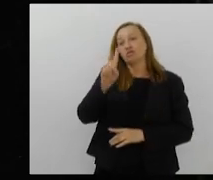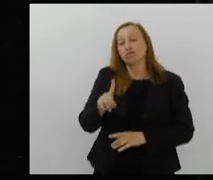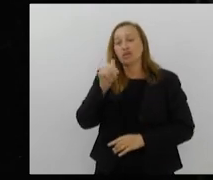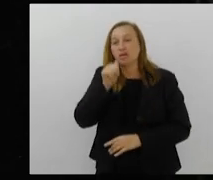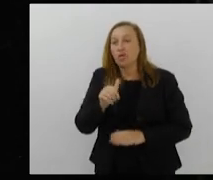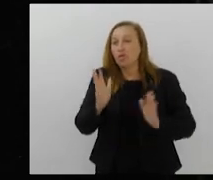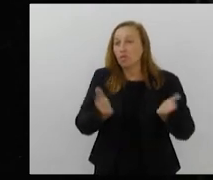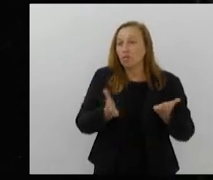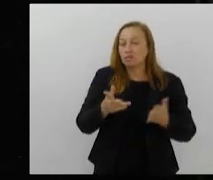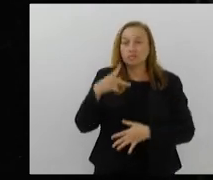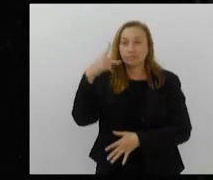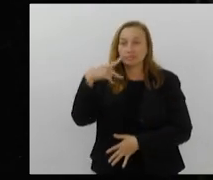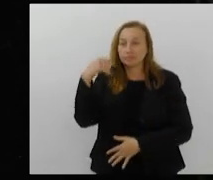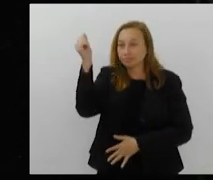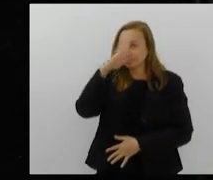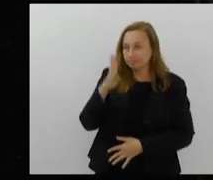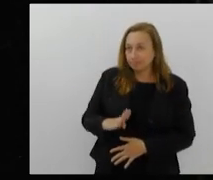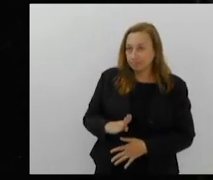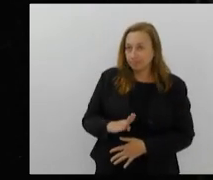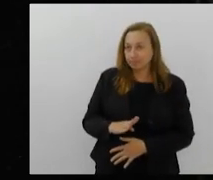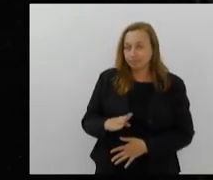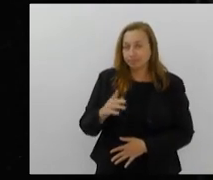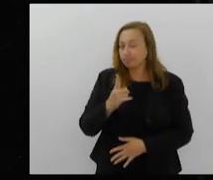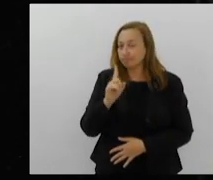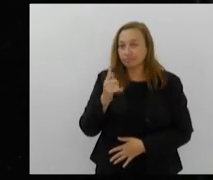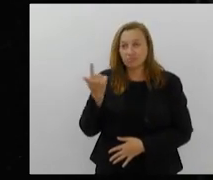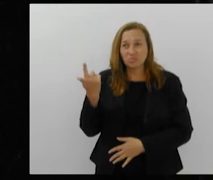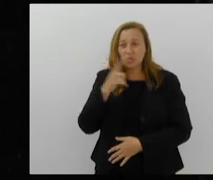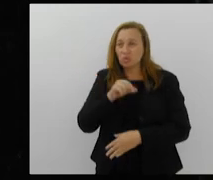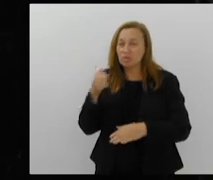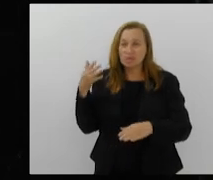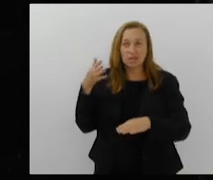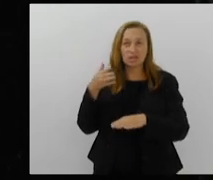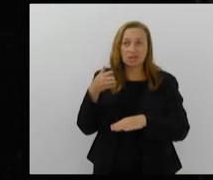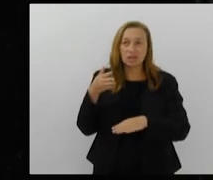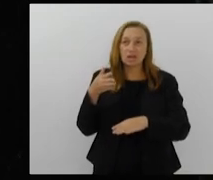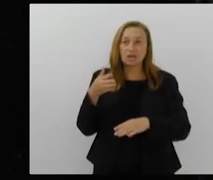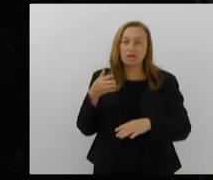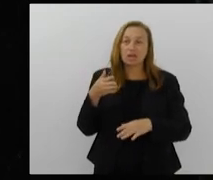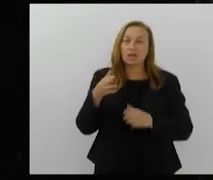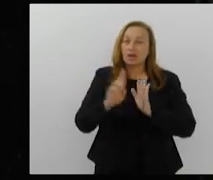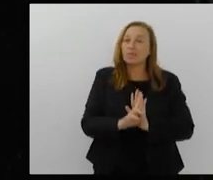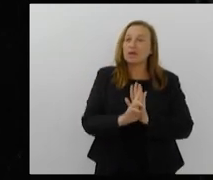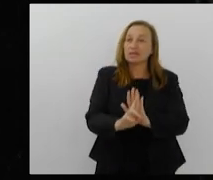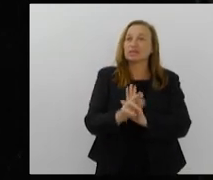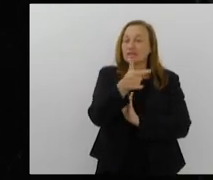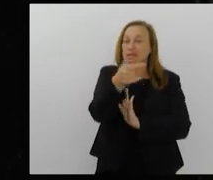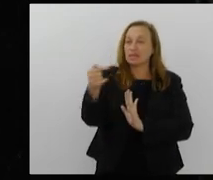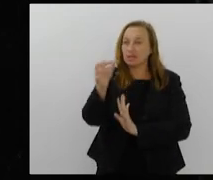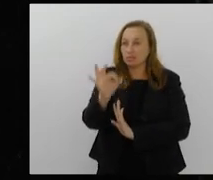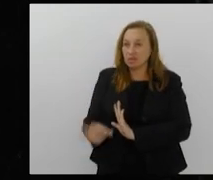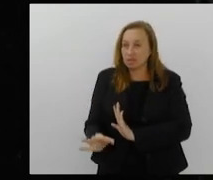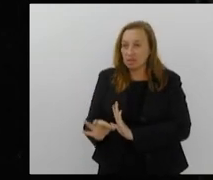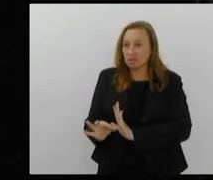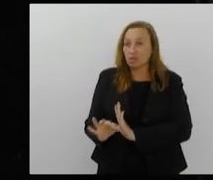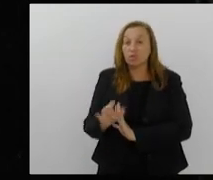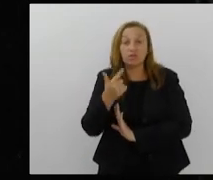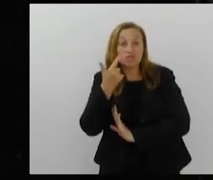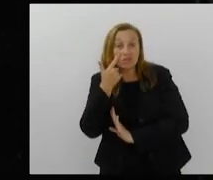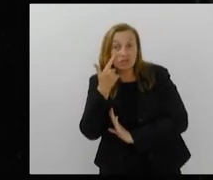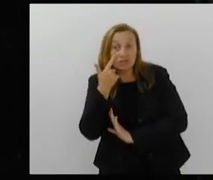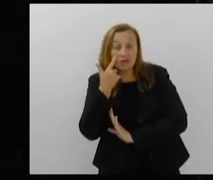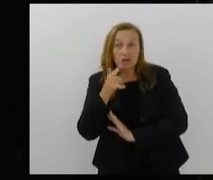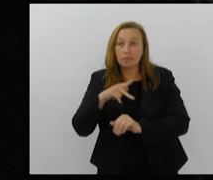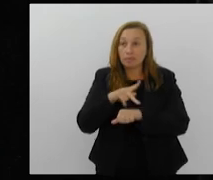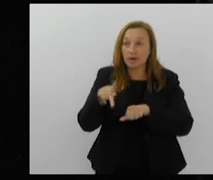os parlamentos brasileiros chegam a 17% a representatividade de mulheres. Quando a gente olha países